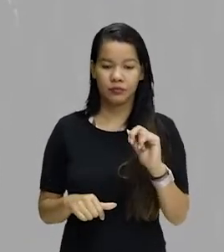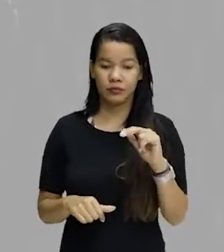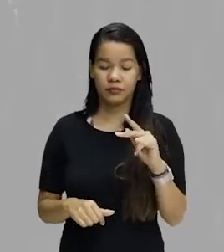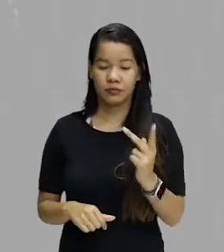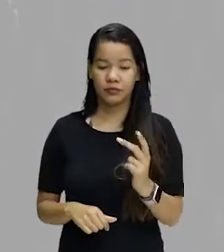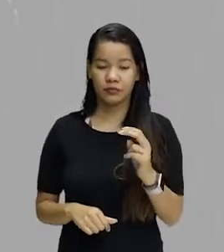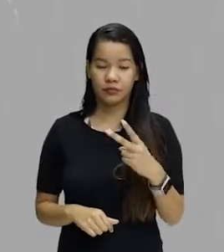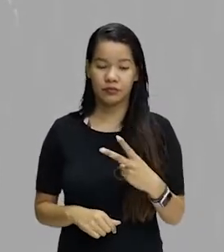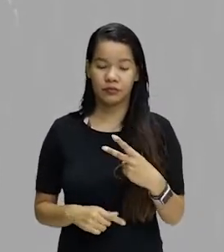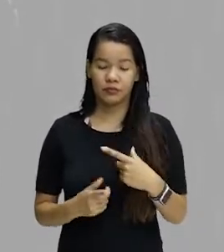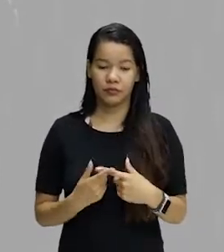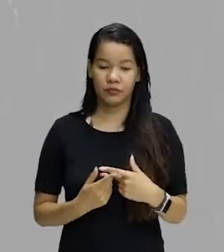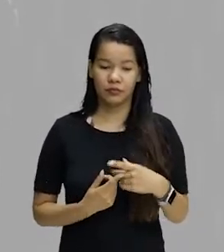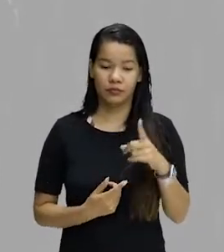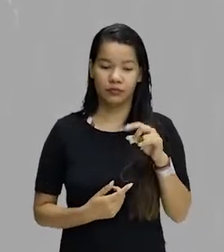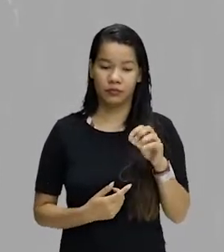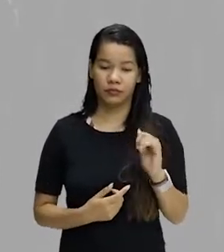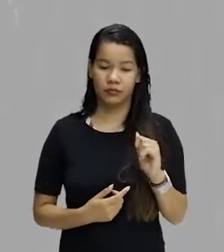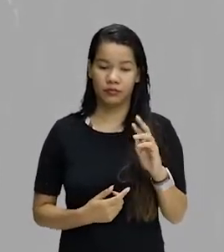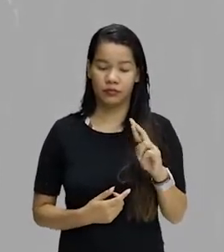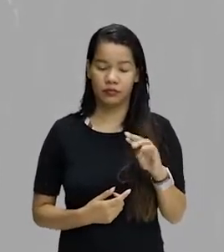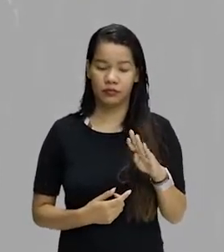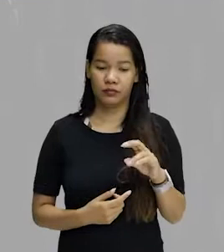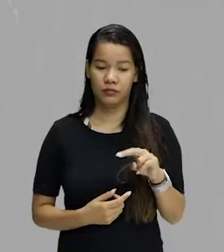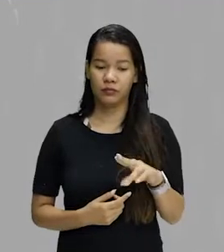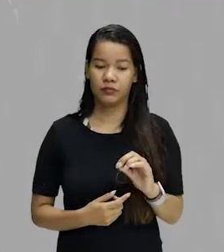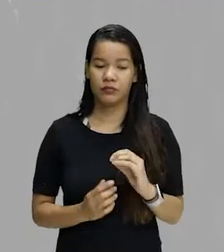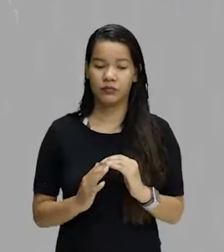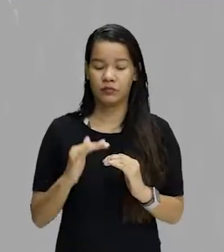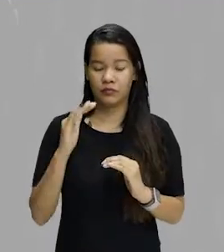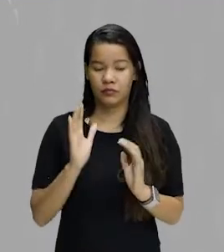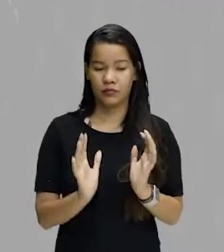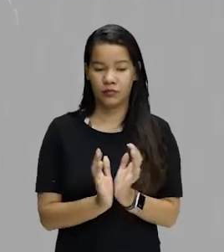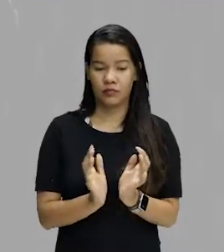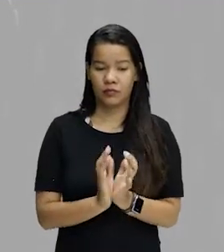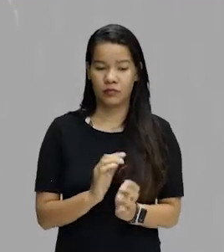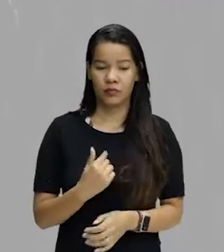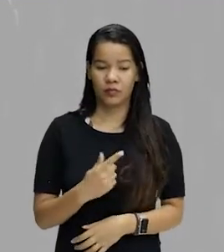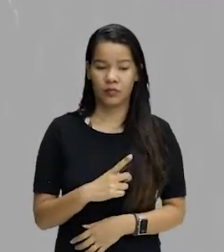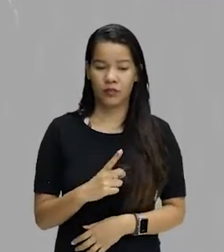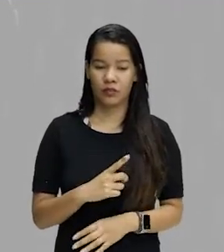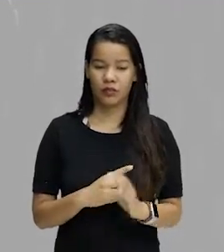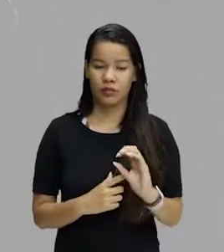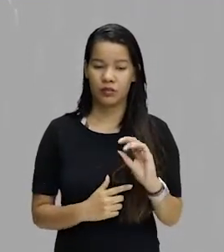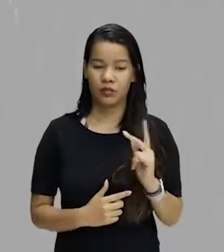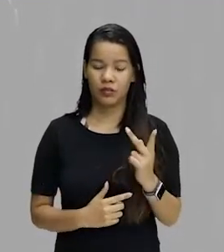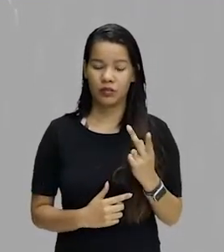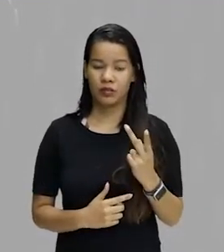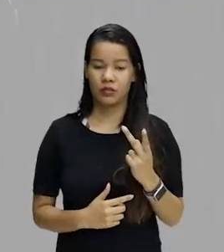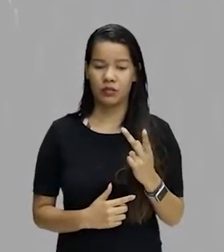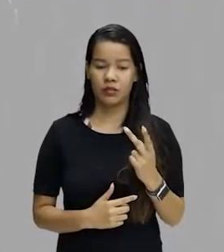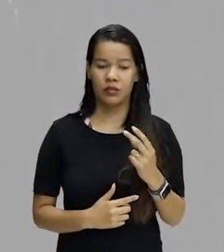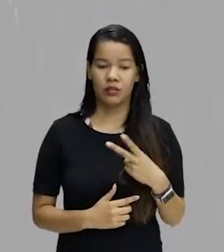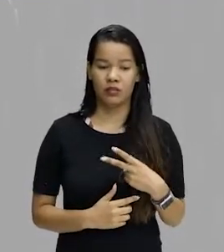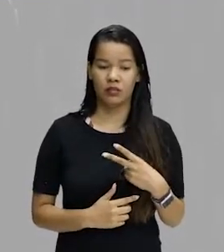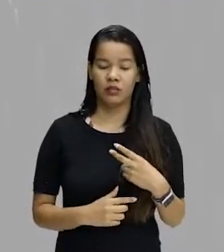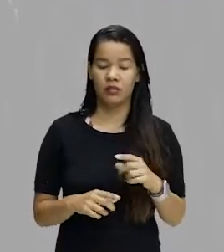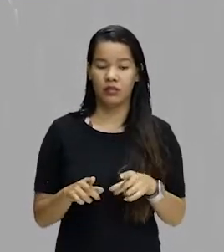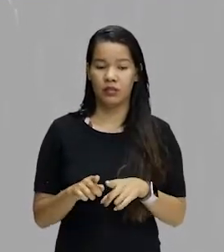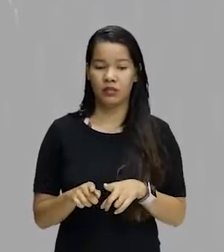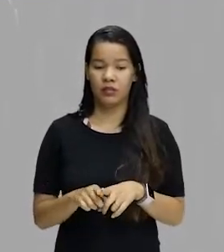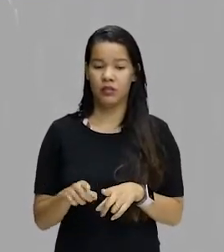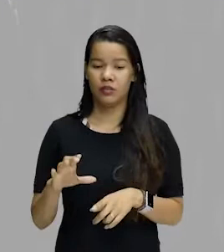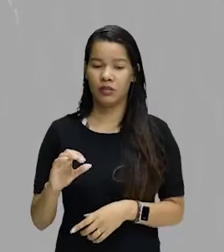CH2 é o carbono mais hidrogenado. Nós temos o CH2 e o CH, um carbono